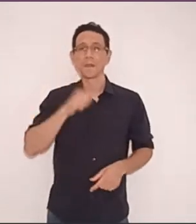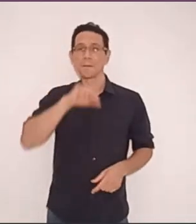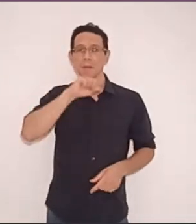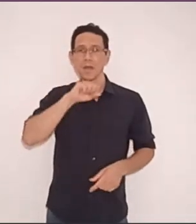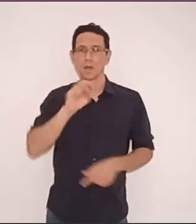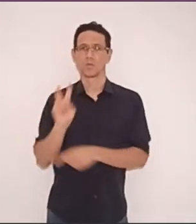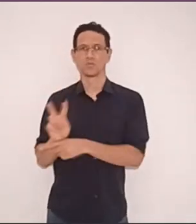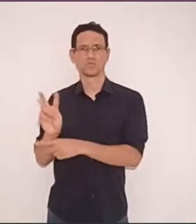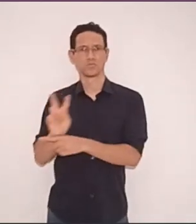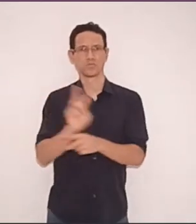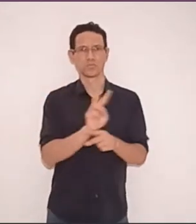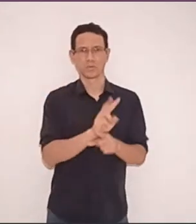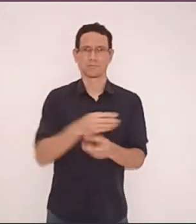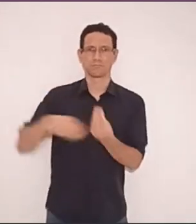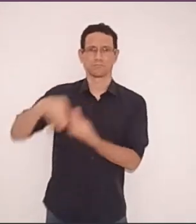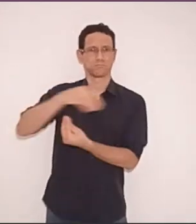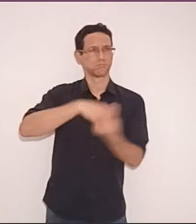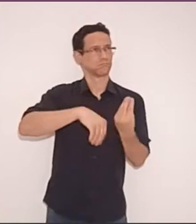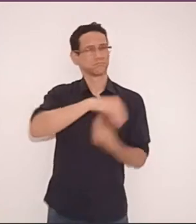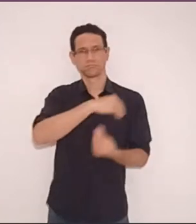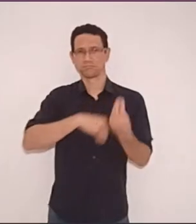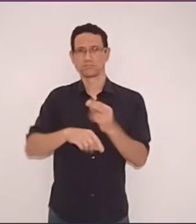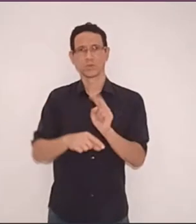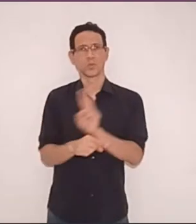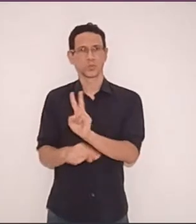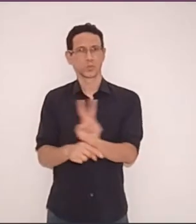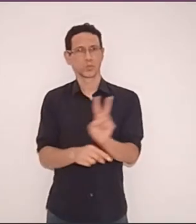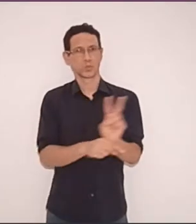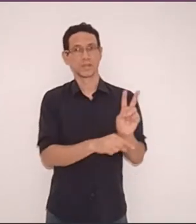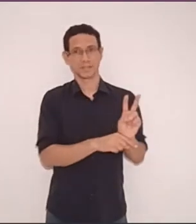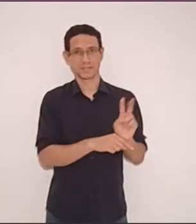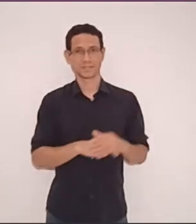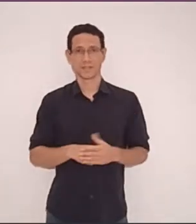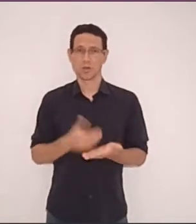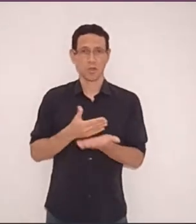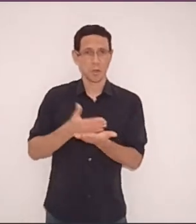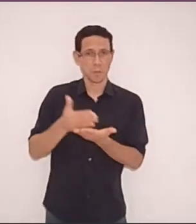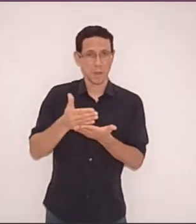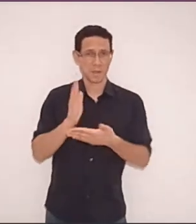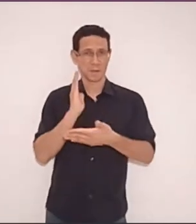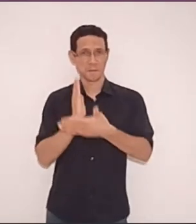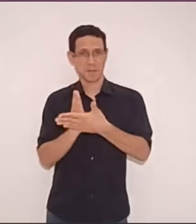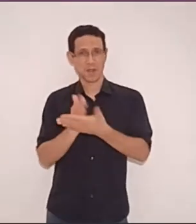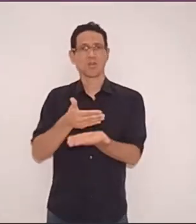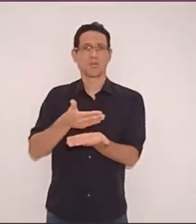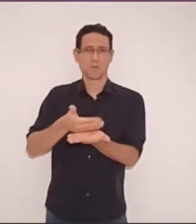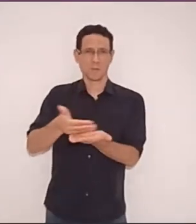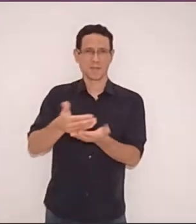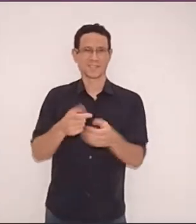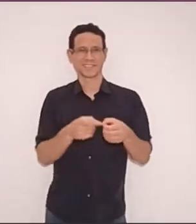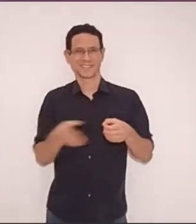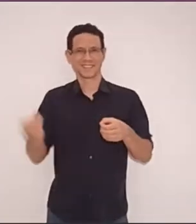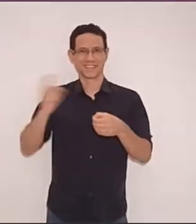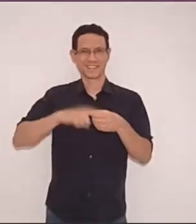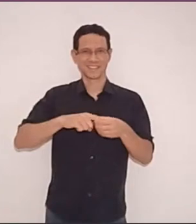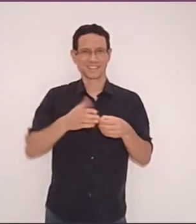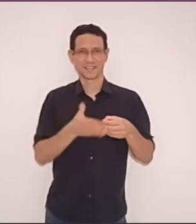cuidando de tudo isso misturado eu de novo nós somos conhecimento começo então eu quero repetir